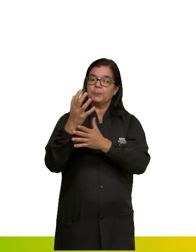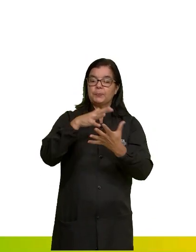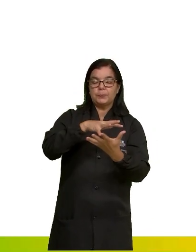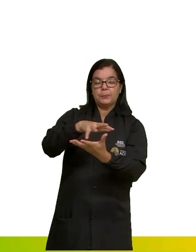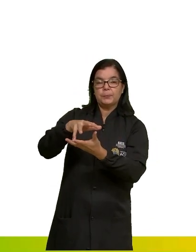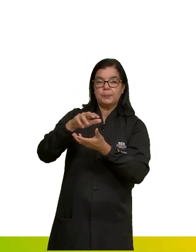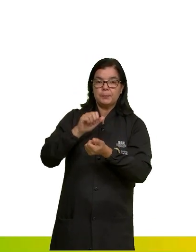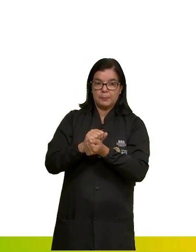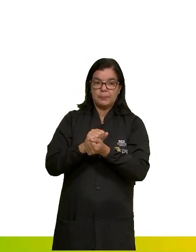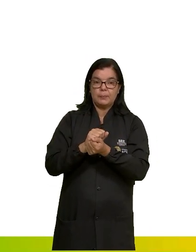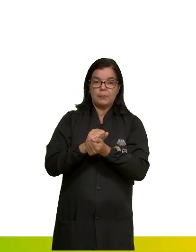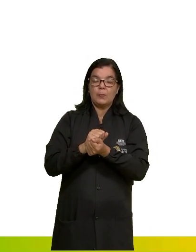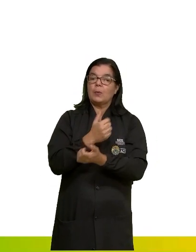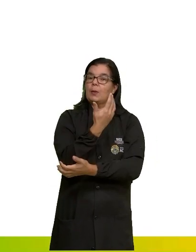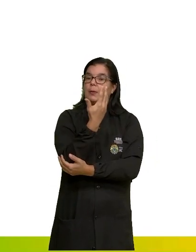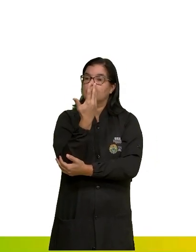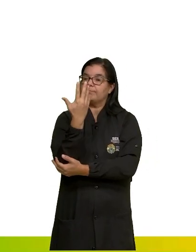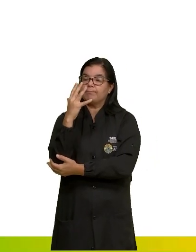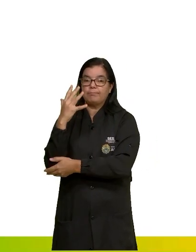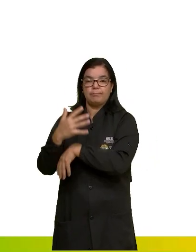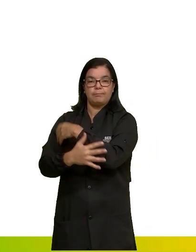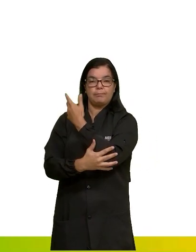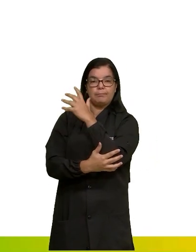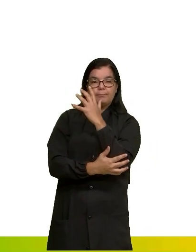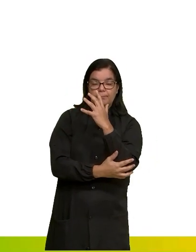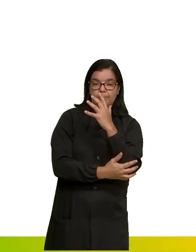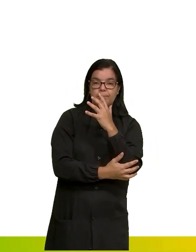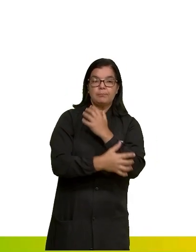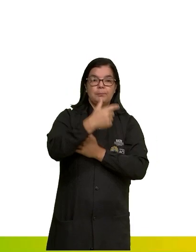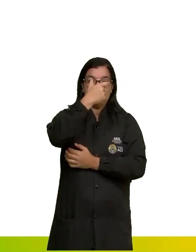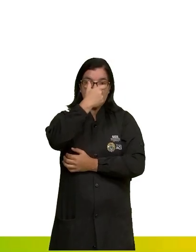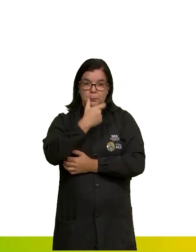a origem do mundo, a